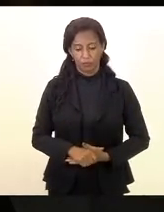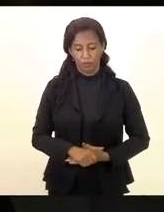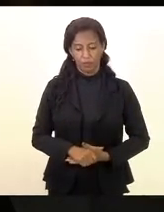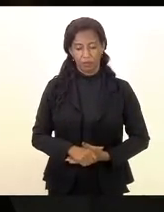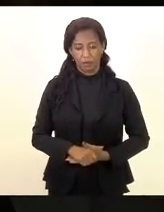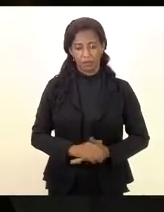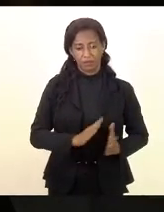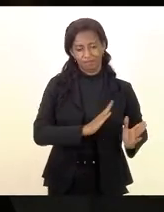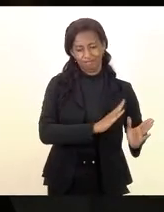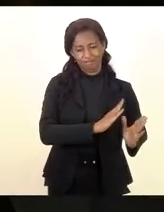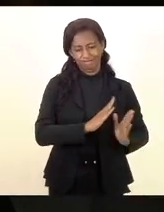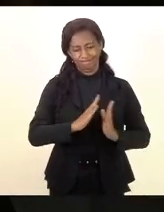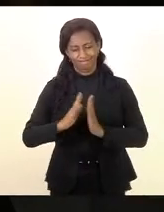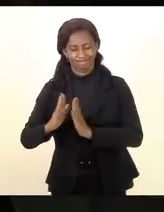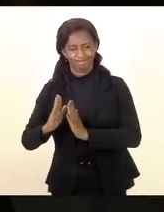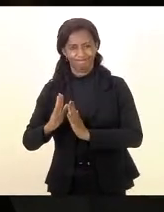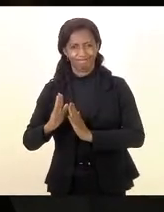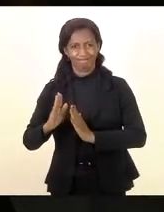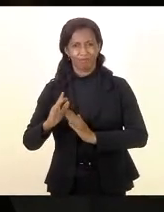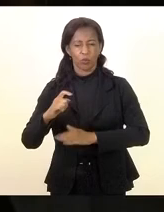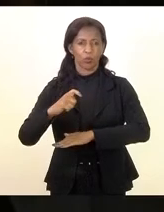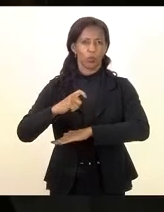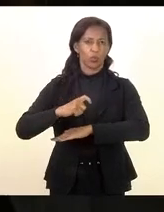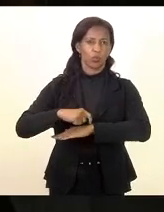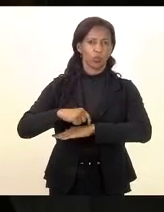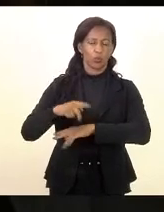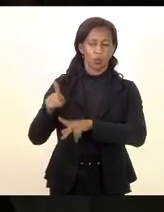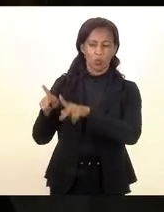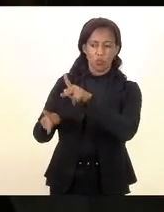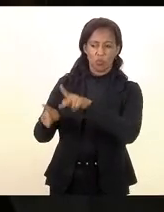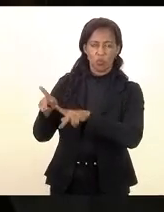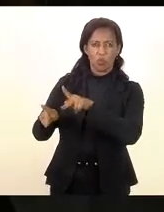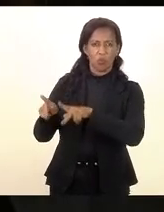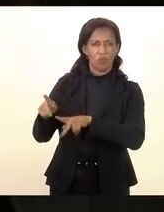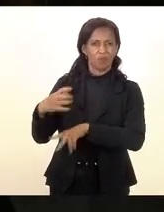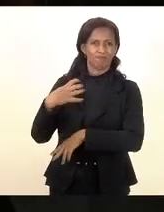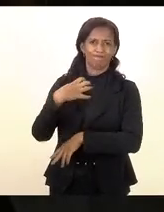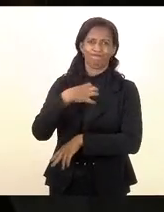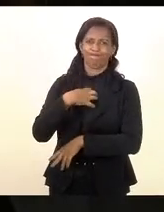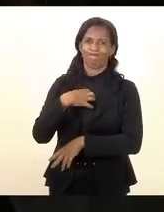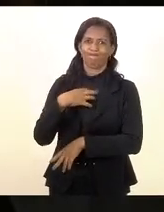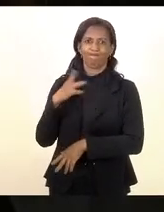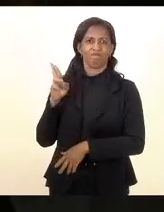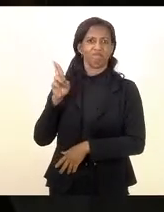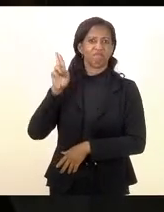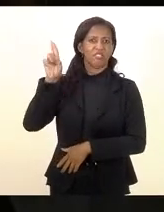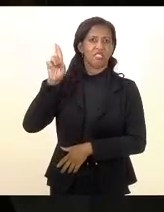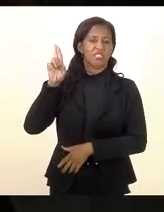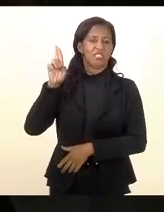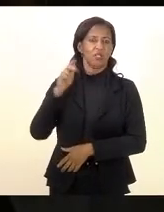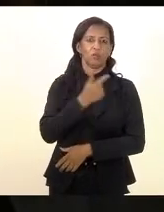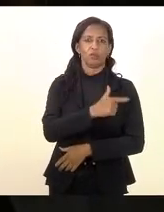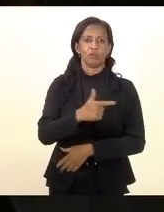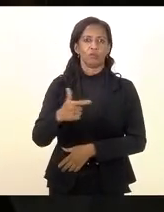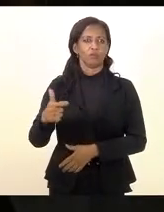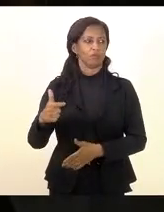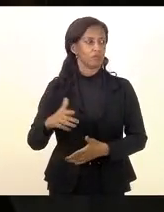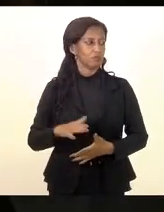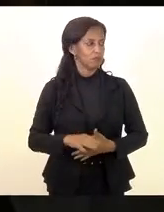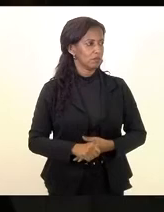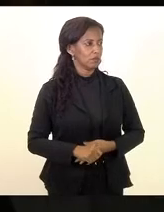momento onde que o seu povo não se sente representado isso é uma realidade